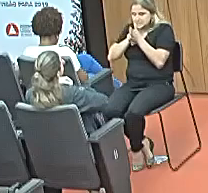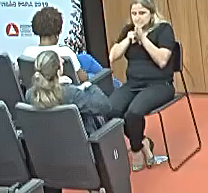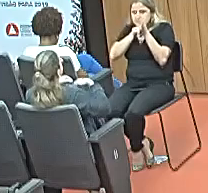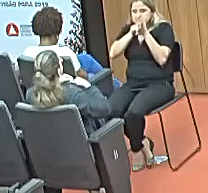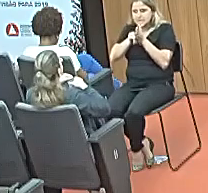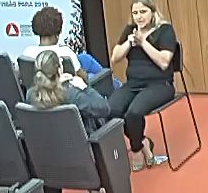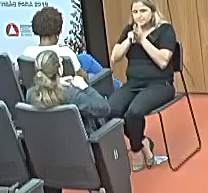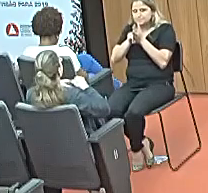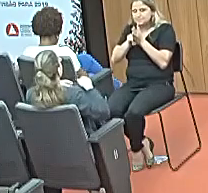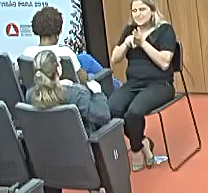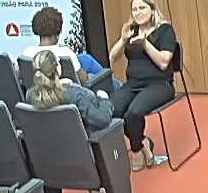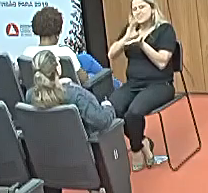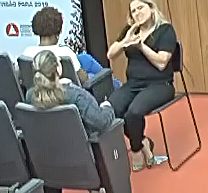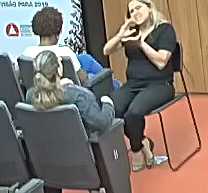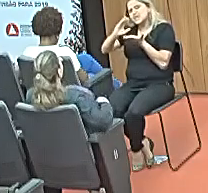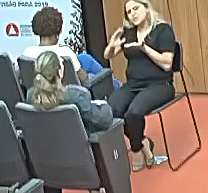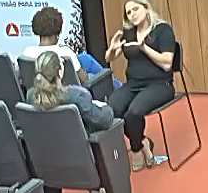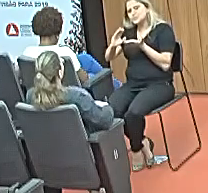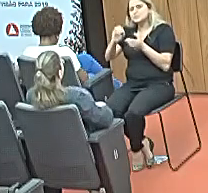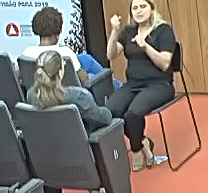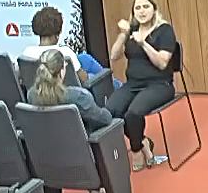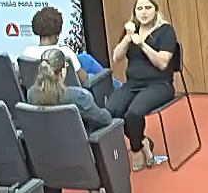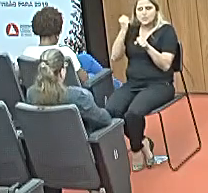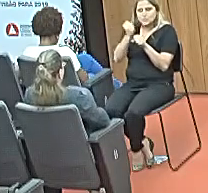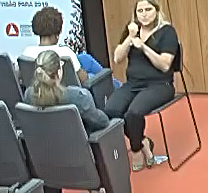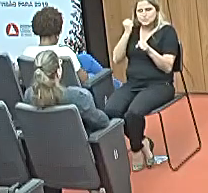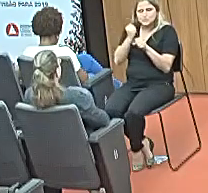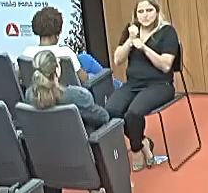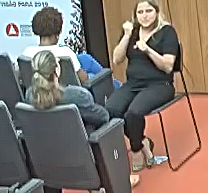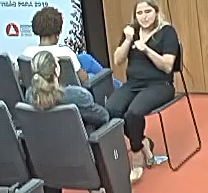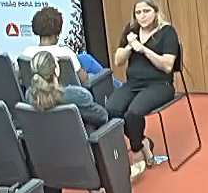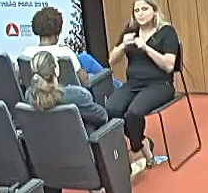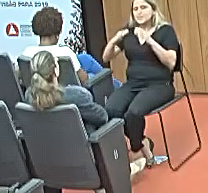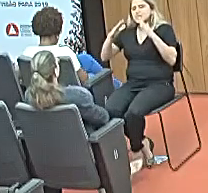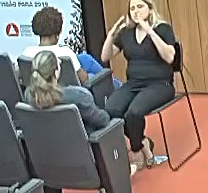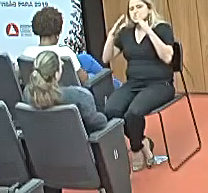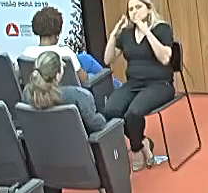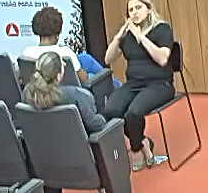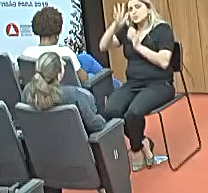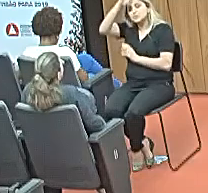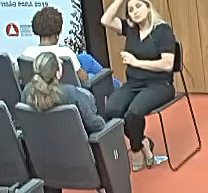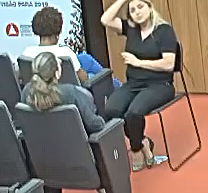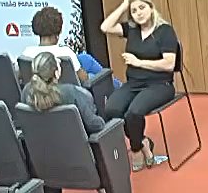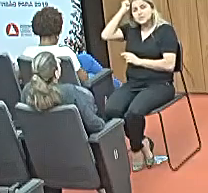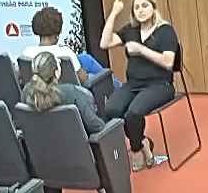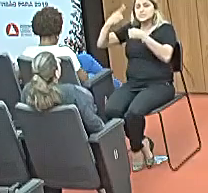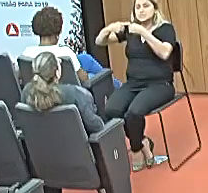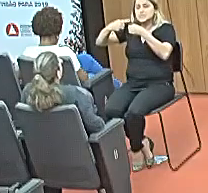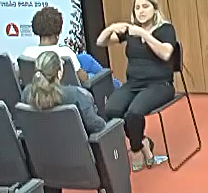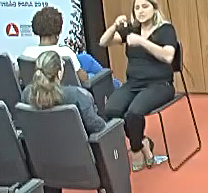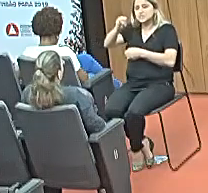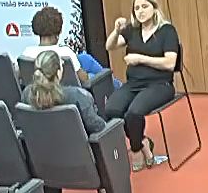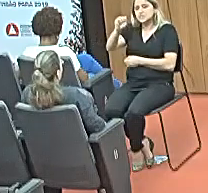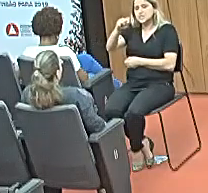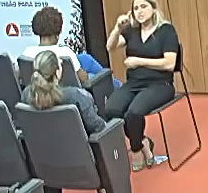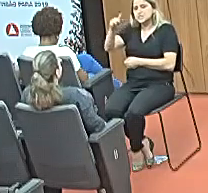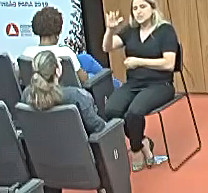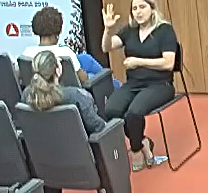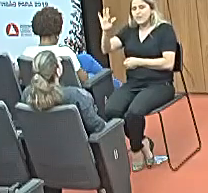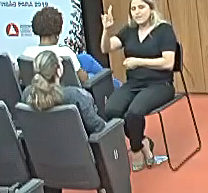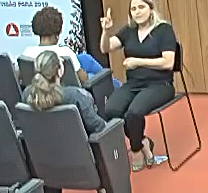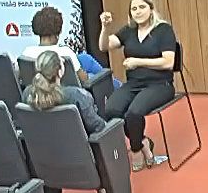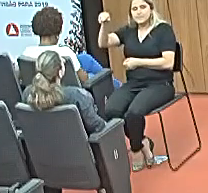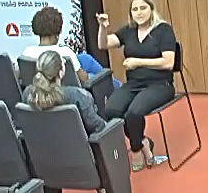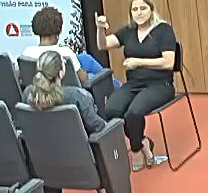aportar recursos para a construção de unidade do corpo de bombeiros no município de são francisco neste momento pessoal do corpo de